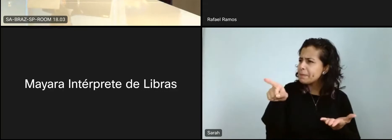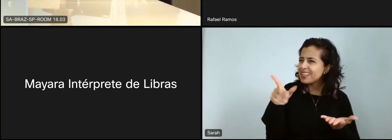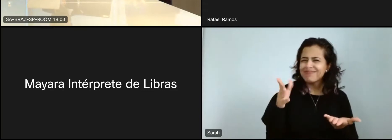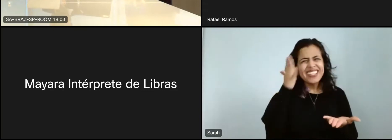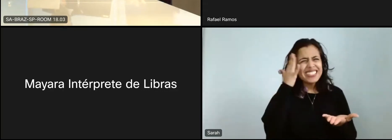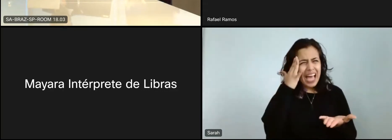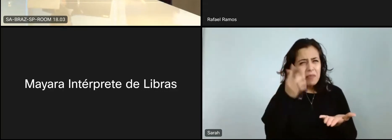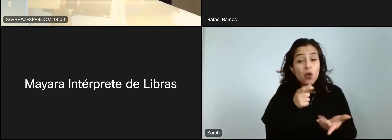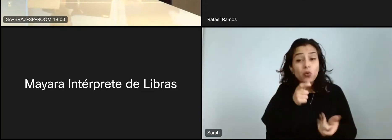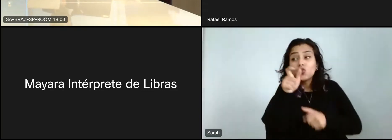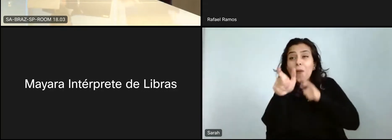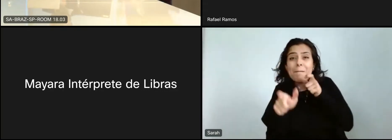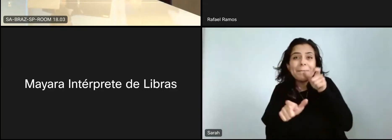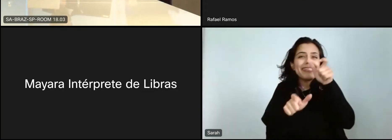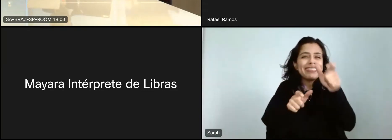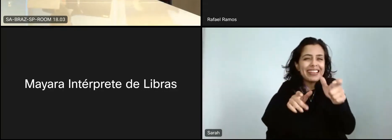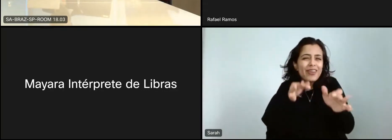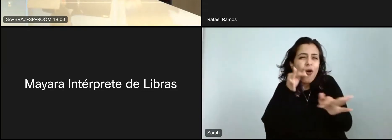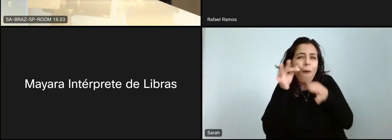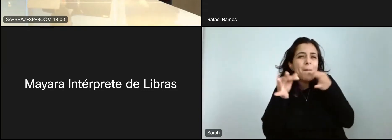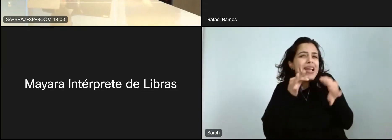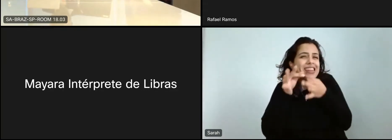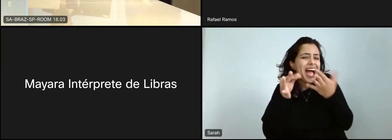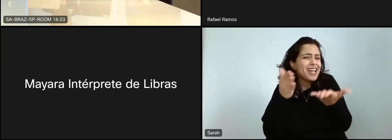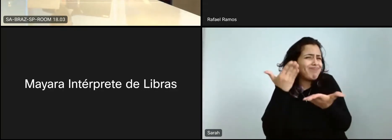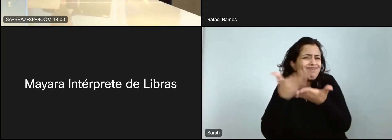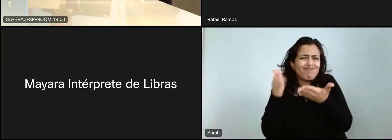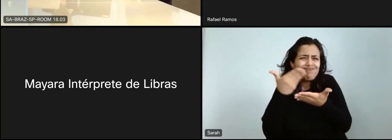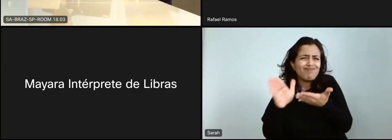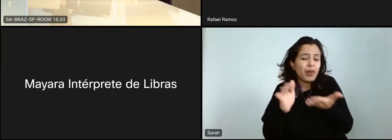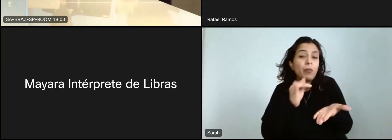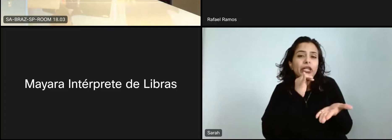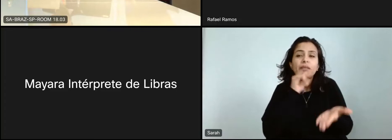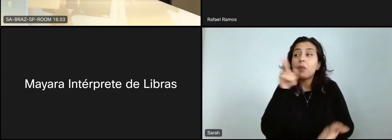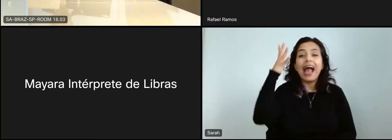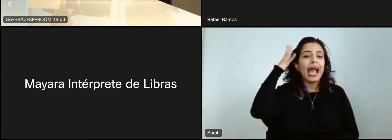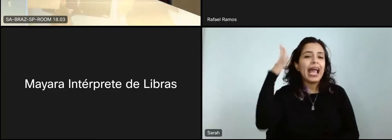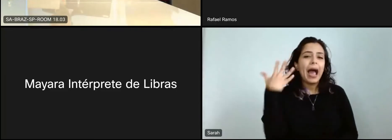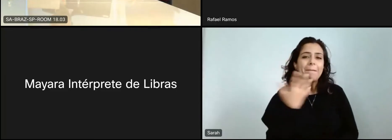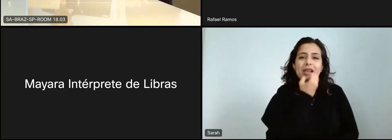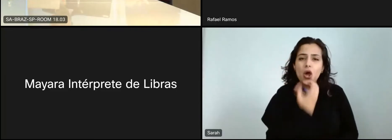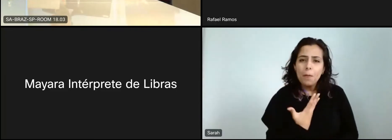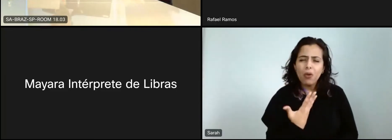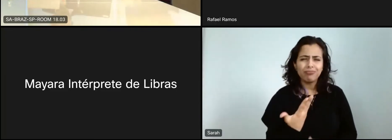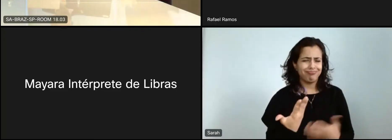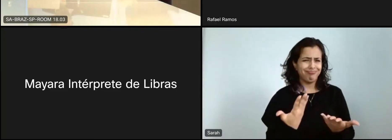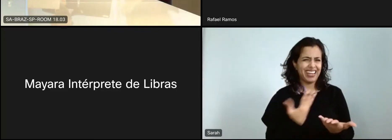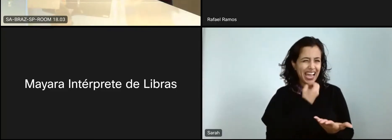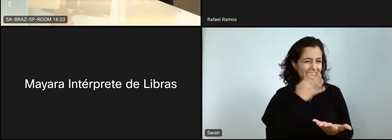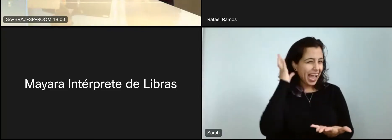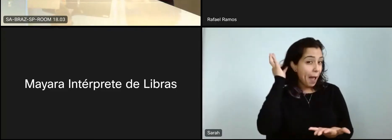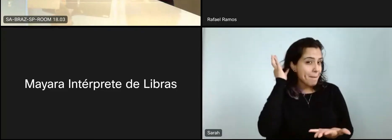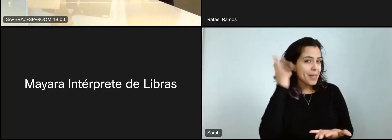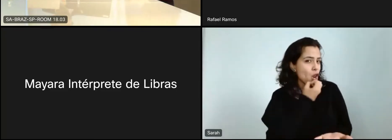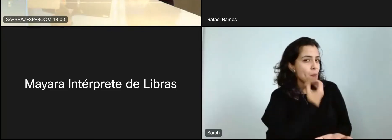De novo, com certeza a pessoa achou que estava fazendo um elogio. Nossa, seu cabelo é bom, mas, cara, não. Bom, né? Vamos parar para pensar um